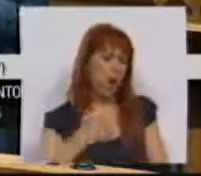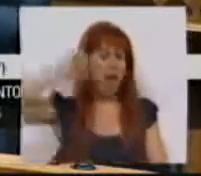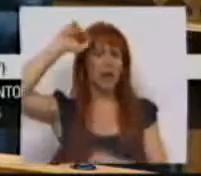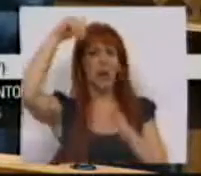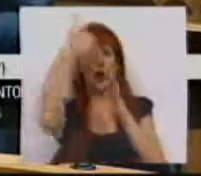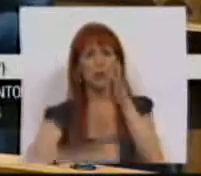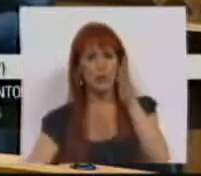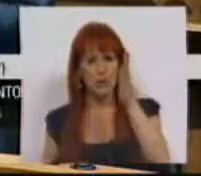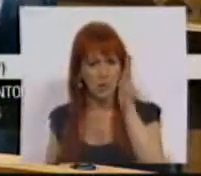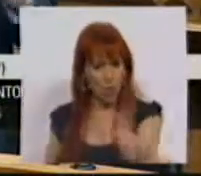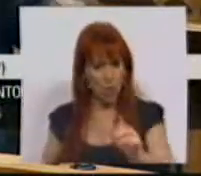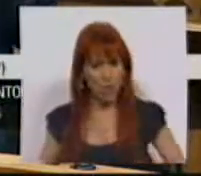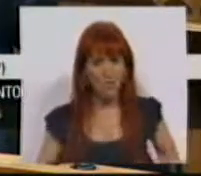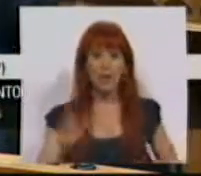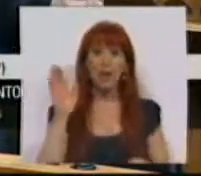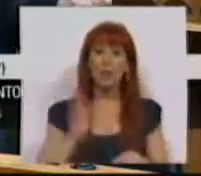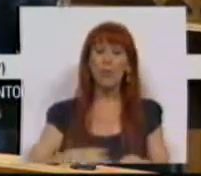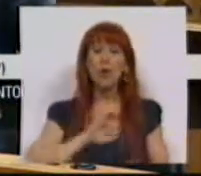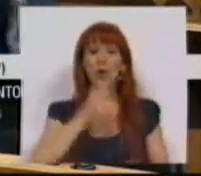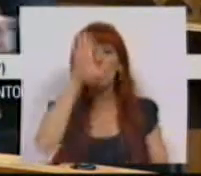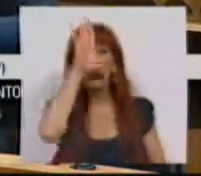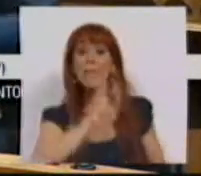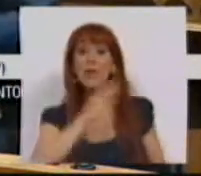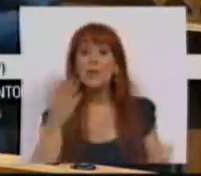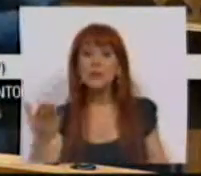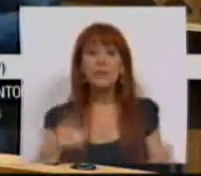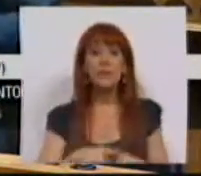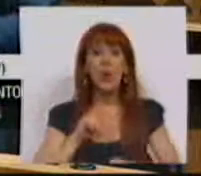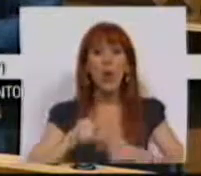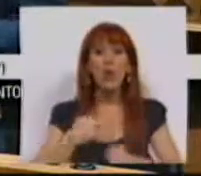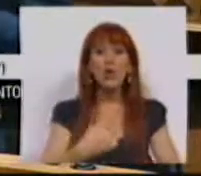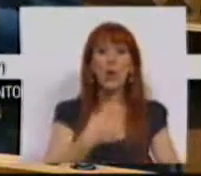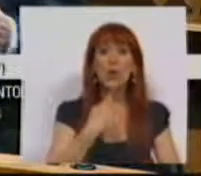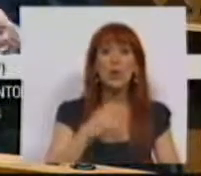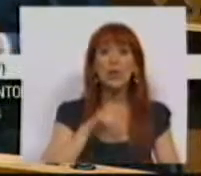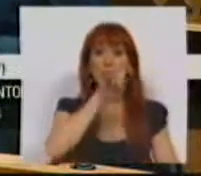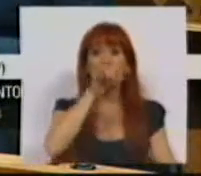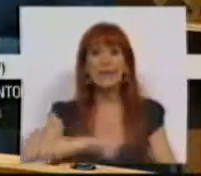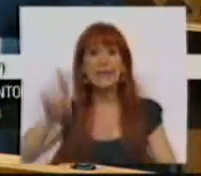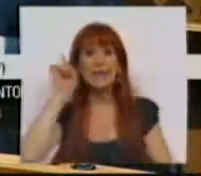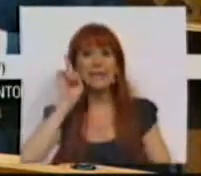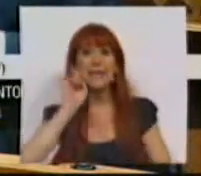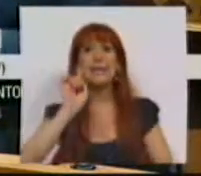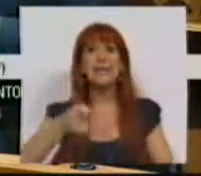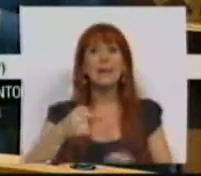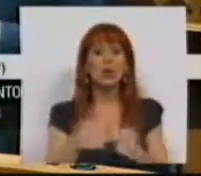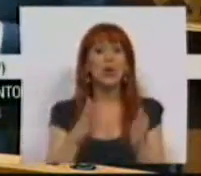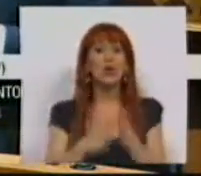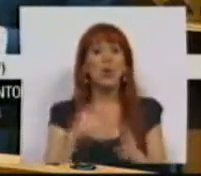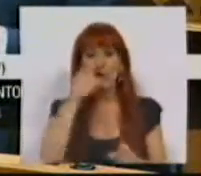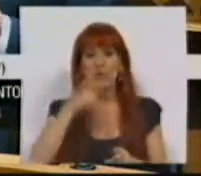da Constituição. Muito bem. Por isso, Sr. Primeiro-Ministro, o que eu lhe pergunto e a questão essencial que todos